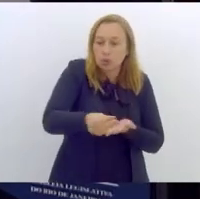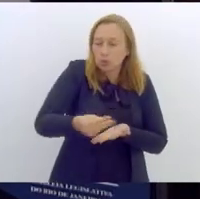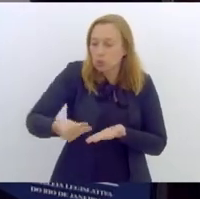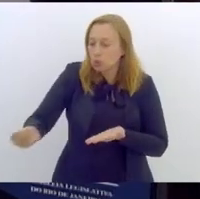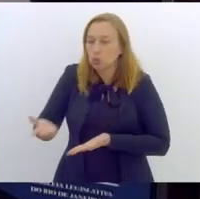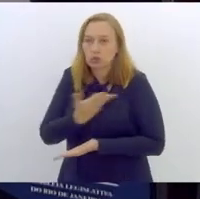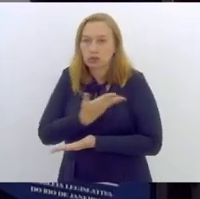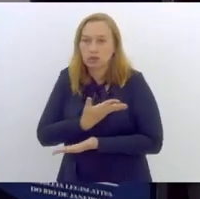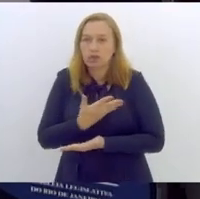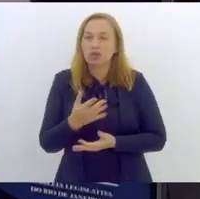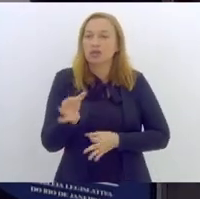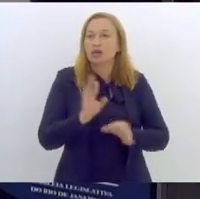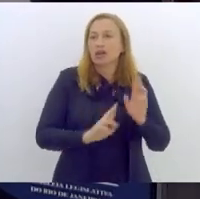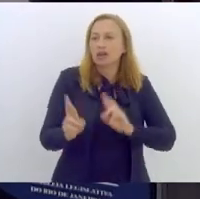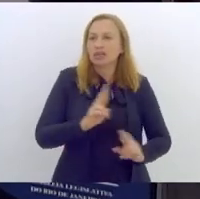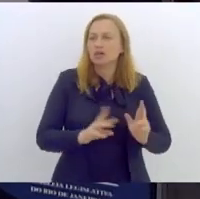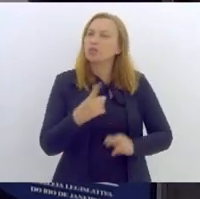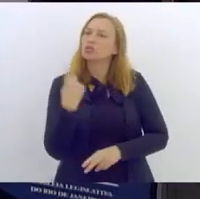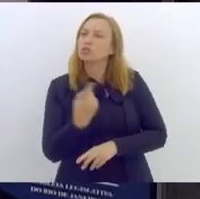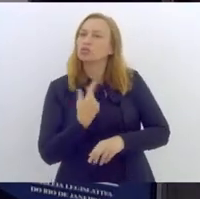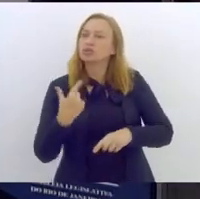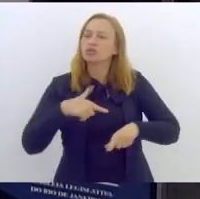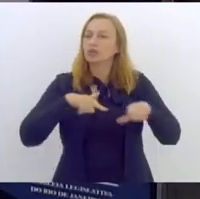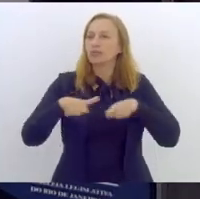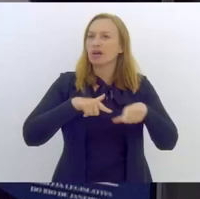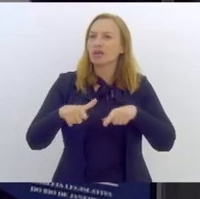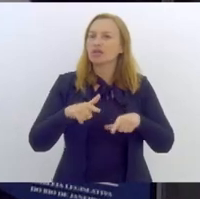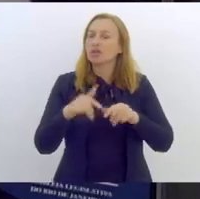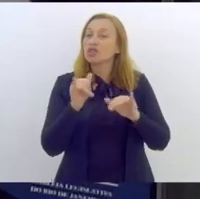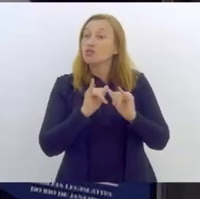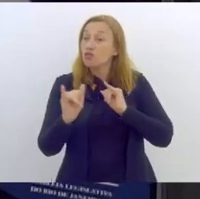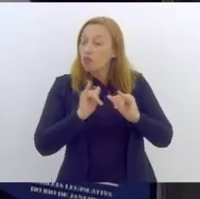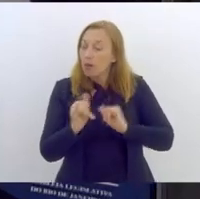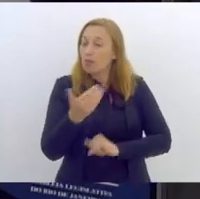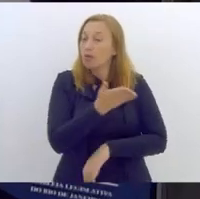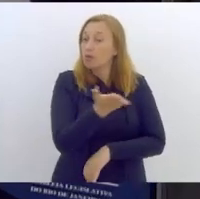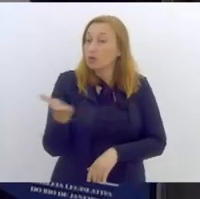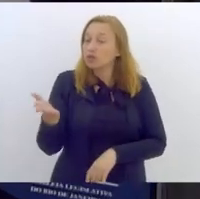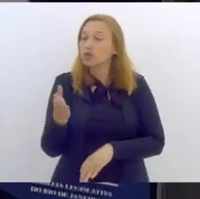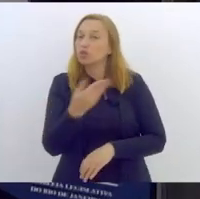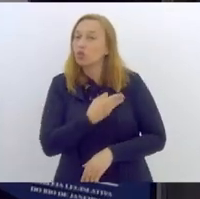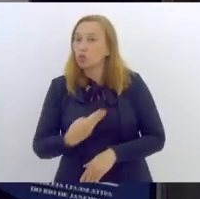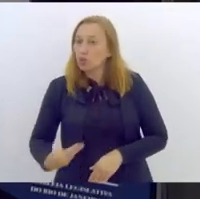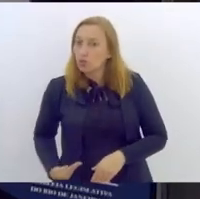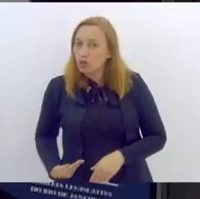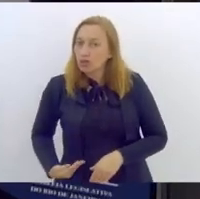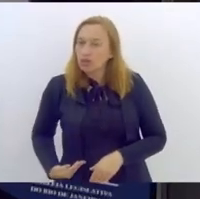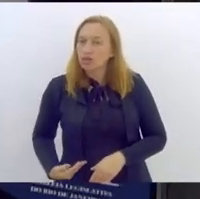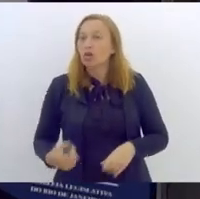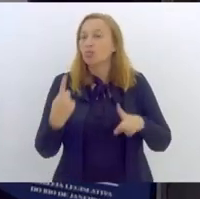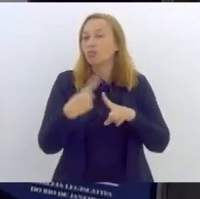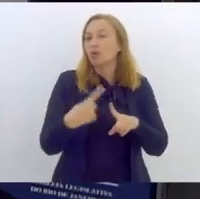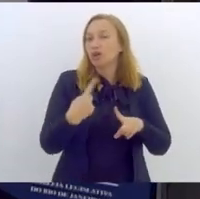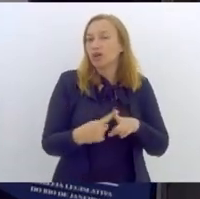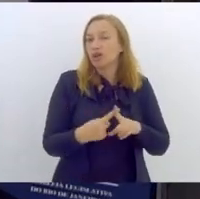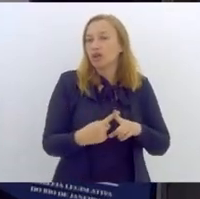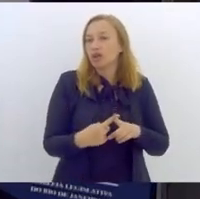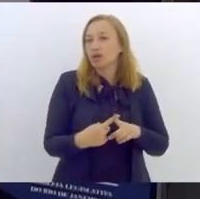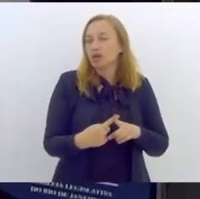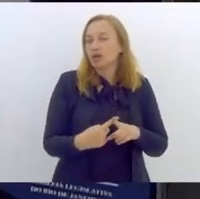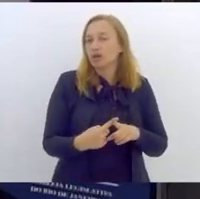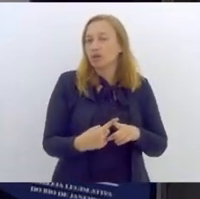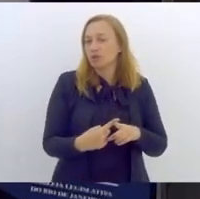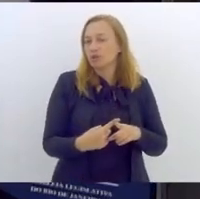ao nosso cargo e informar para vocês que o governo porque os candidatos É